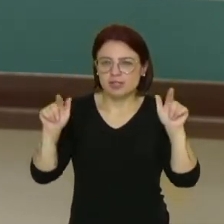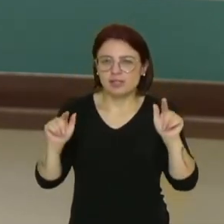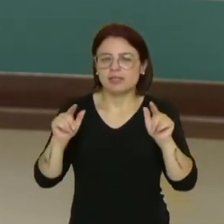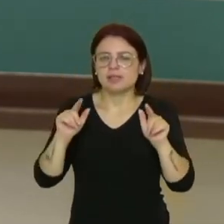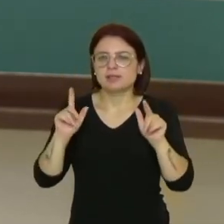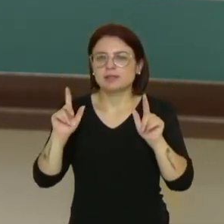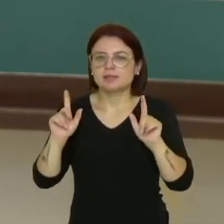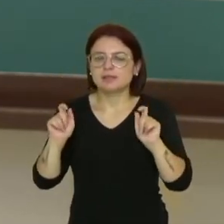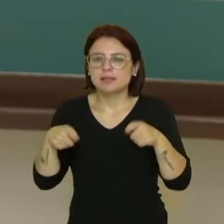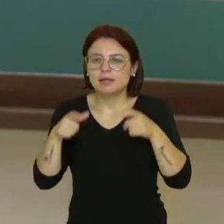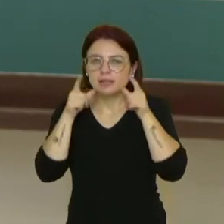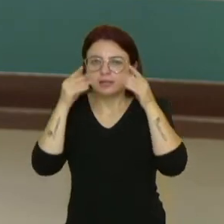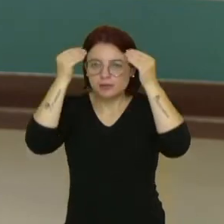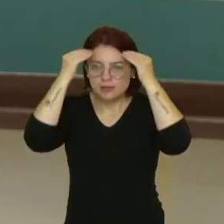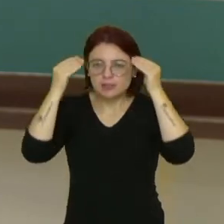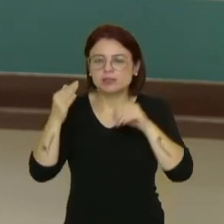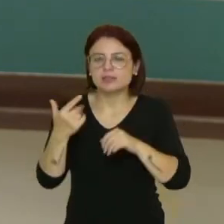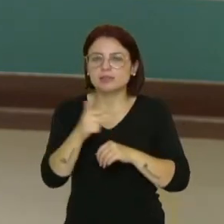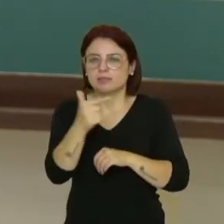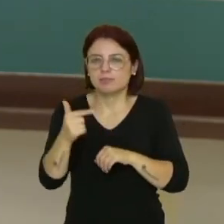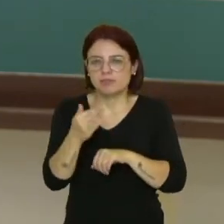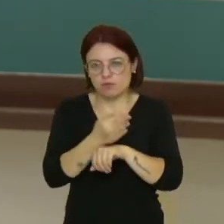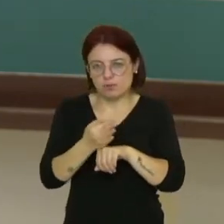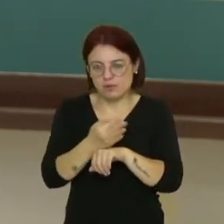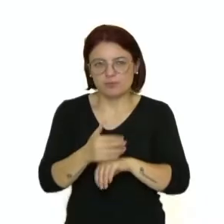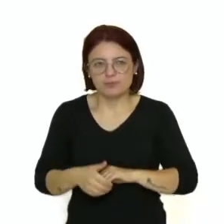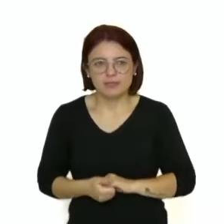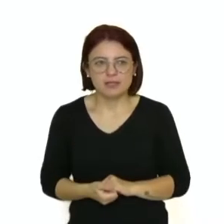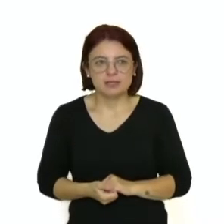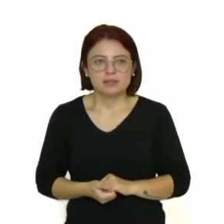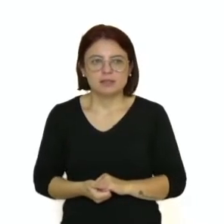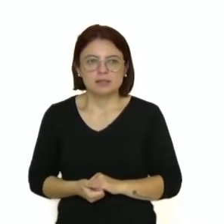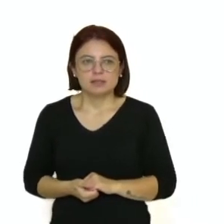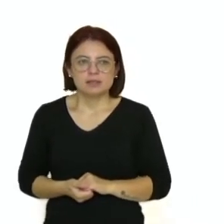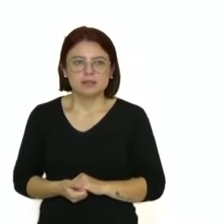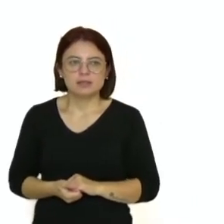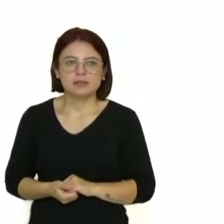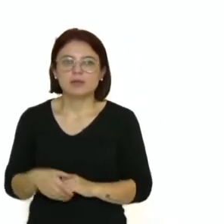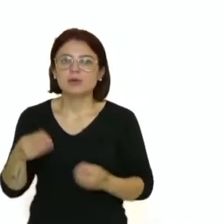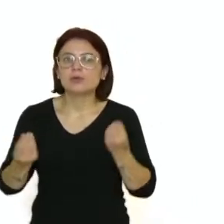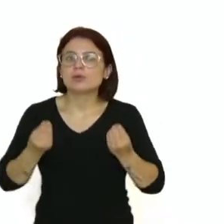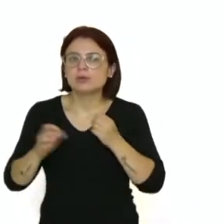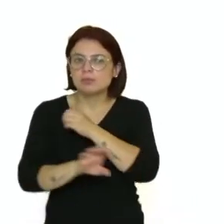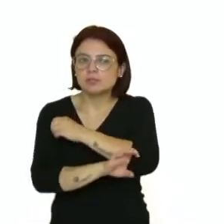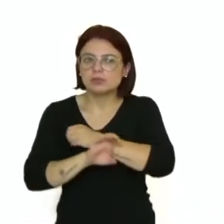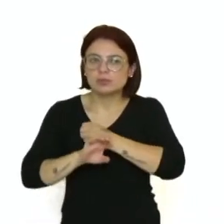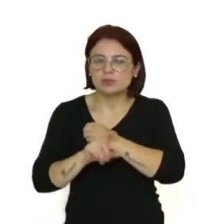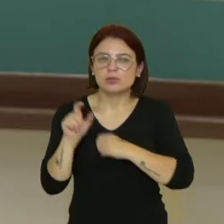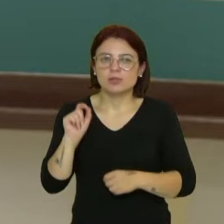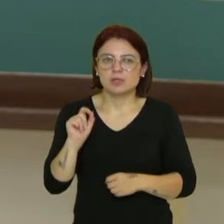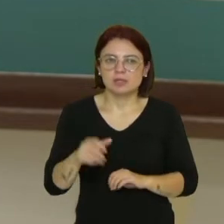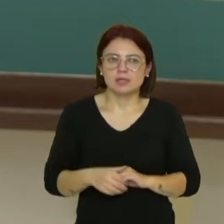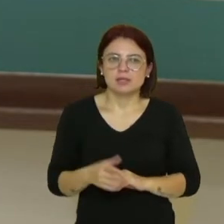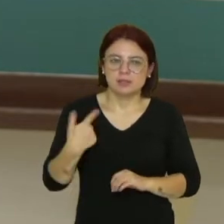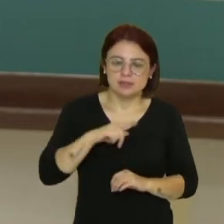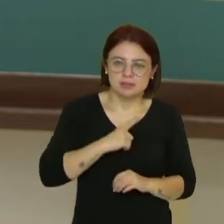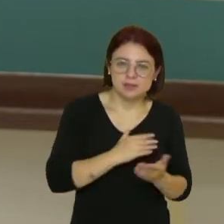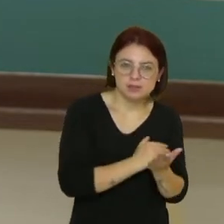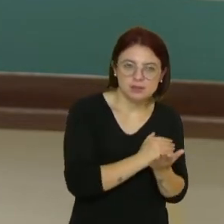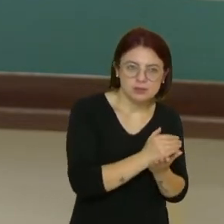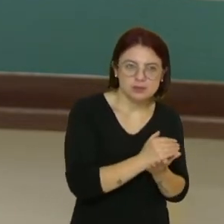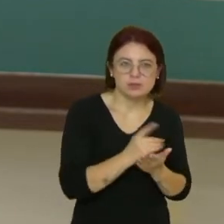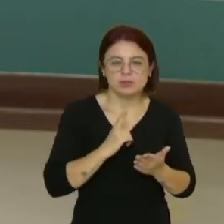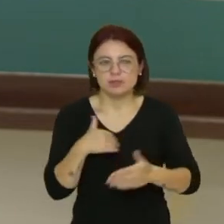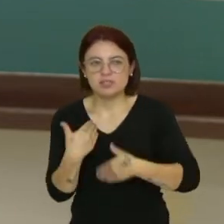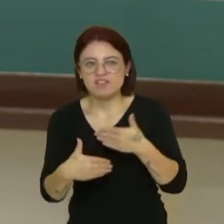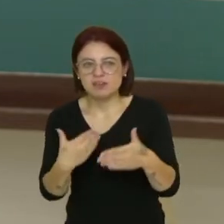mais informal em alguns momentos, tá bom? A estrutura, sempre temos a situação inicial,